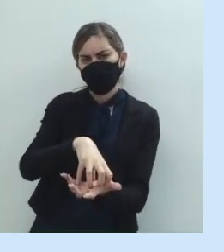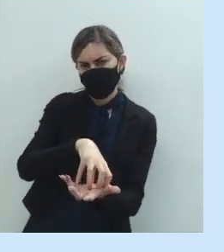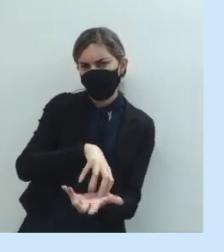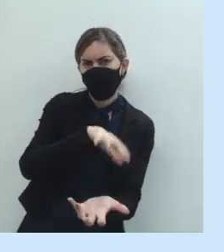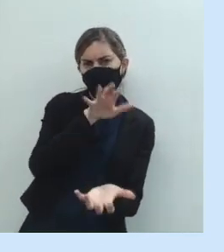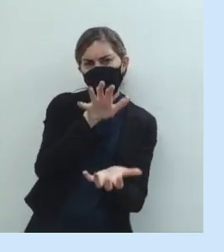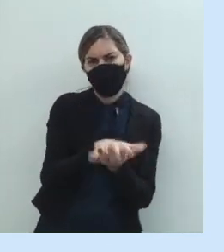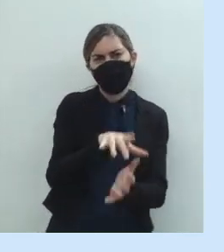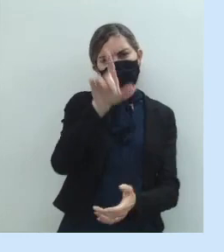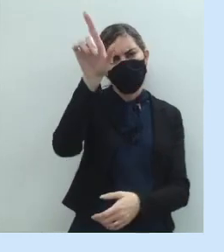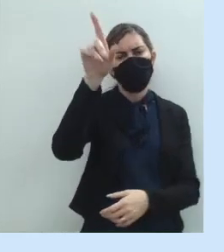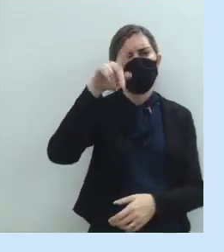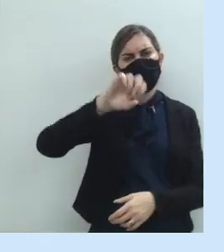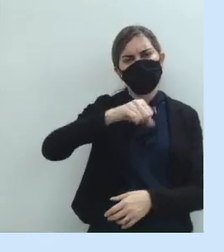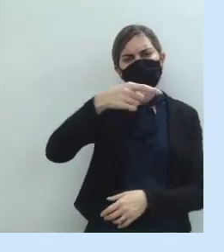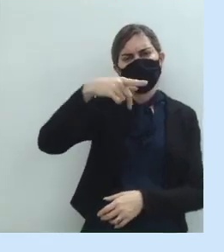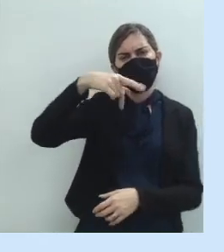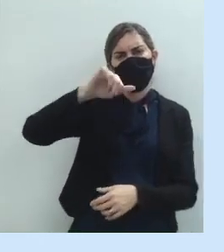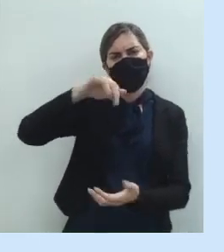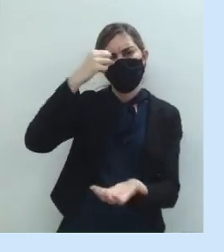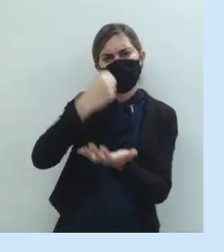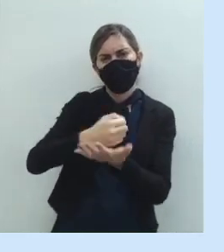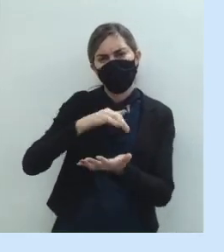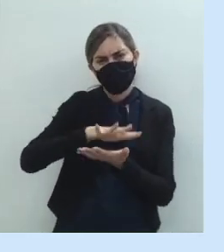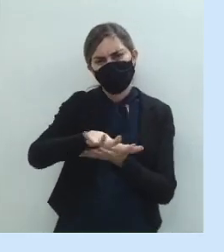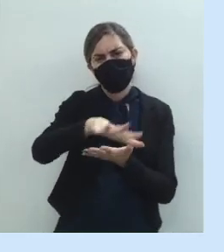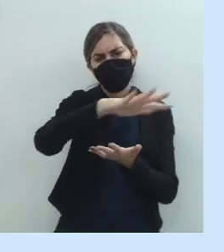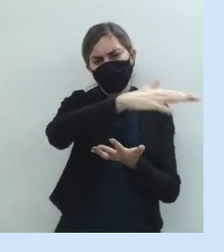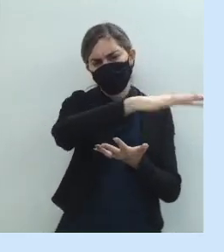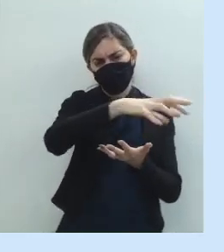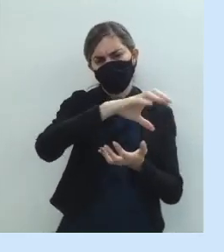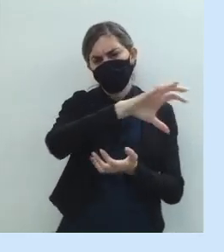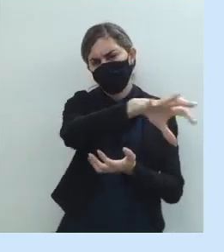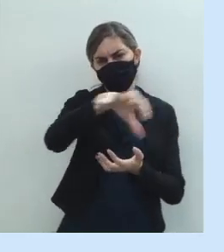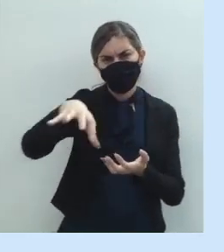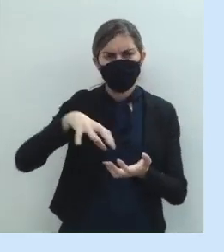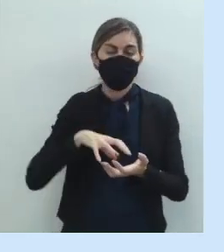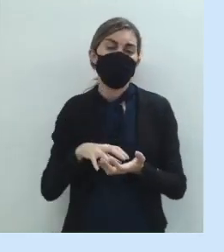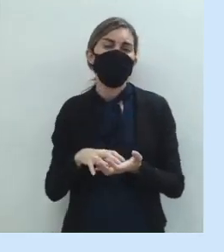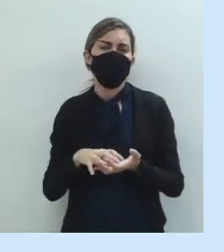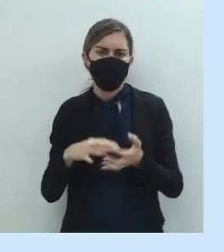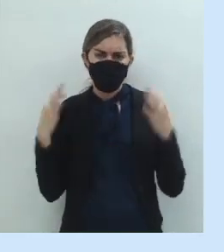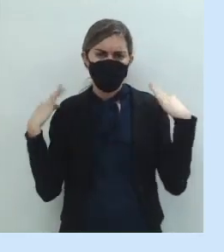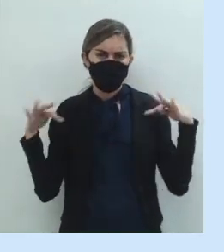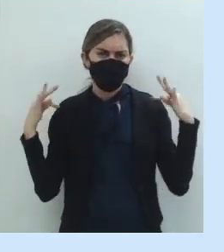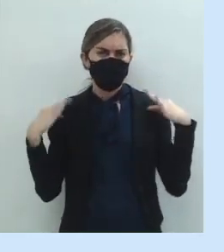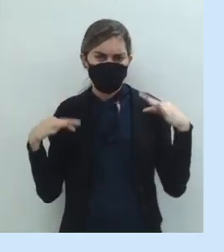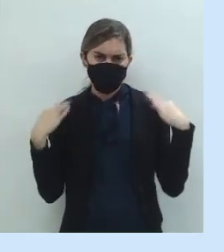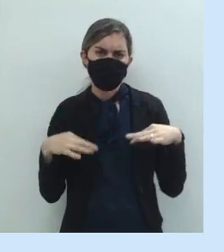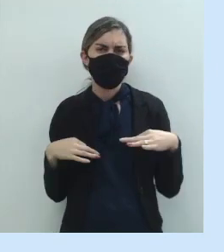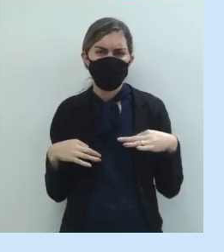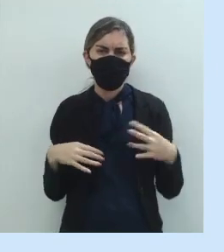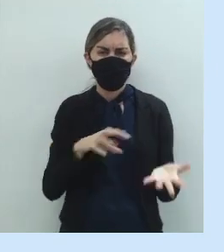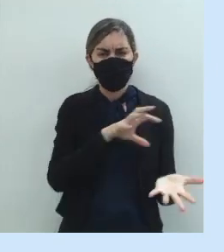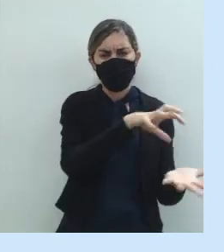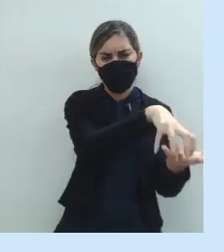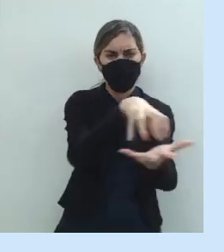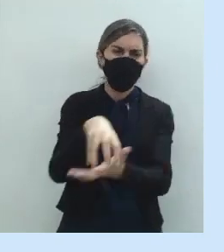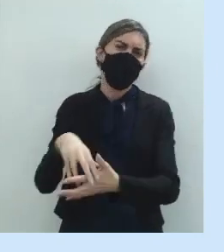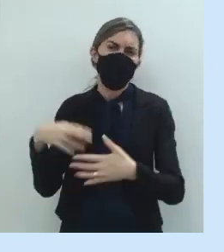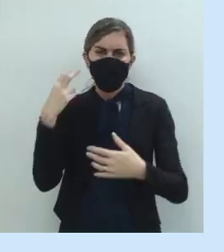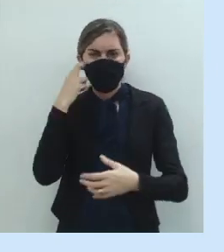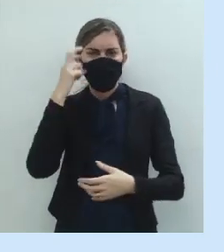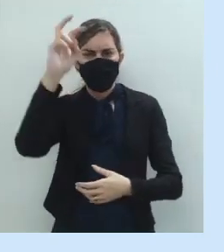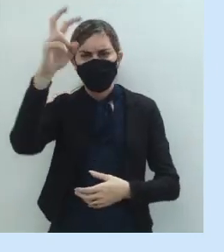no Pátio de São Pedro ou lá no Marco Zero, nesses pontos turísticos, mas que são pontos